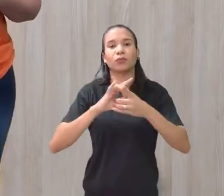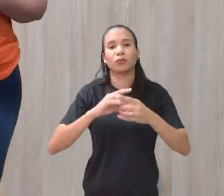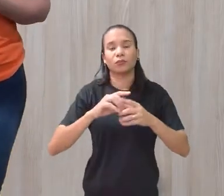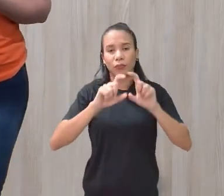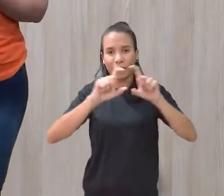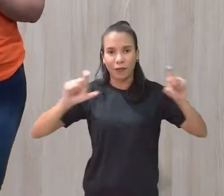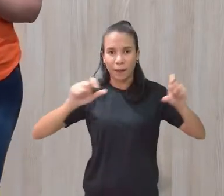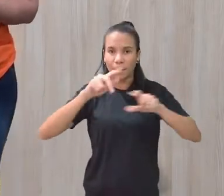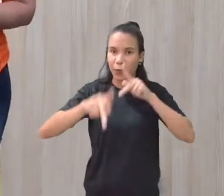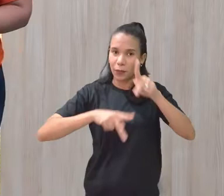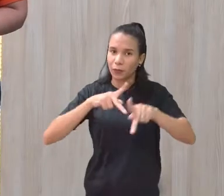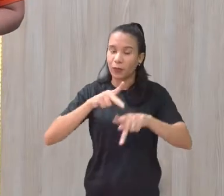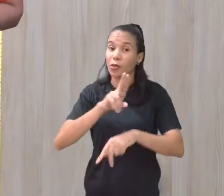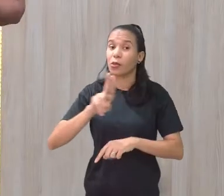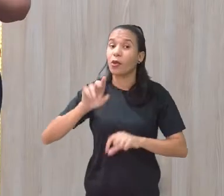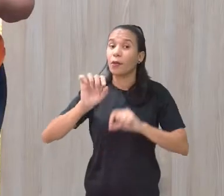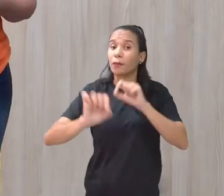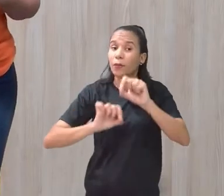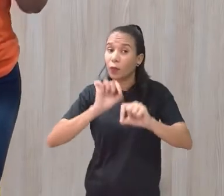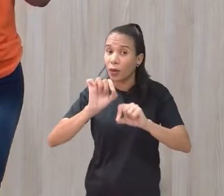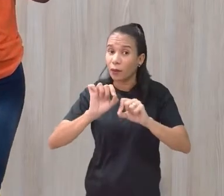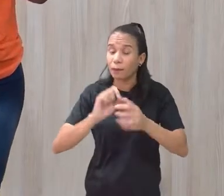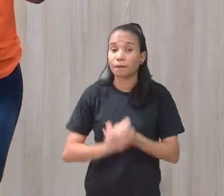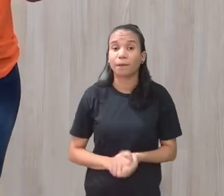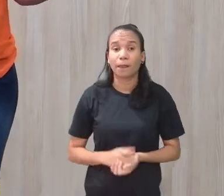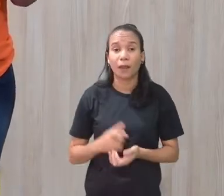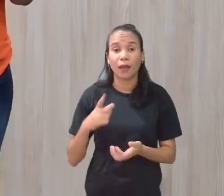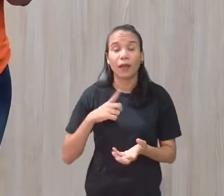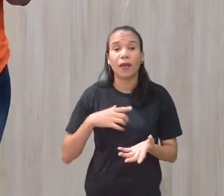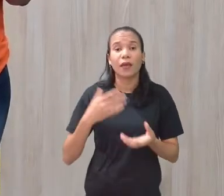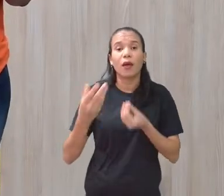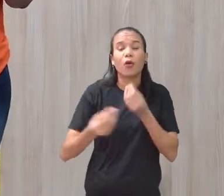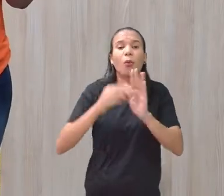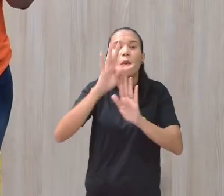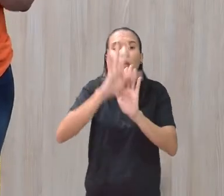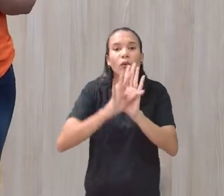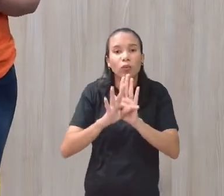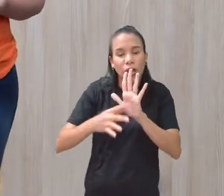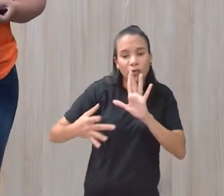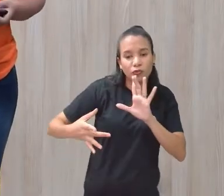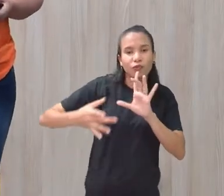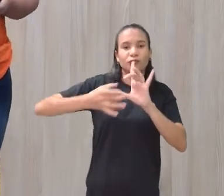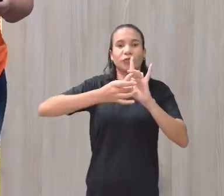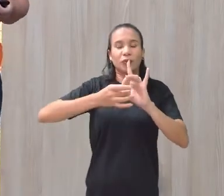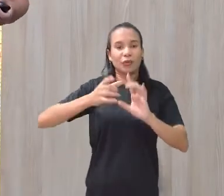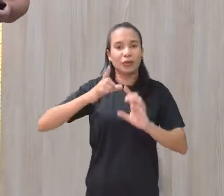aqui. É o que a gente pode chamar de intertextualidade, quando a gente tem